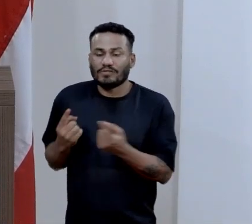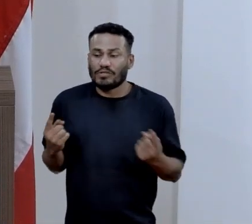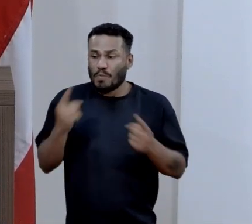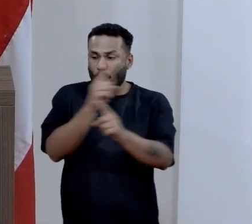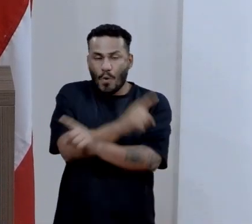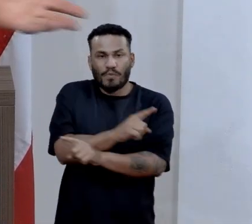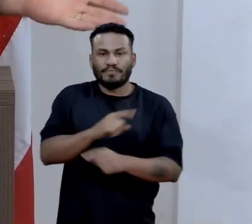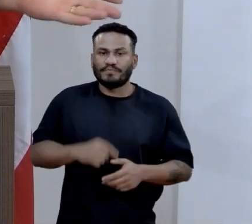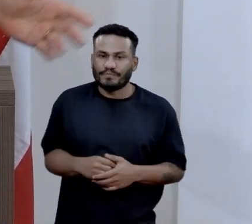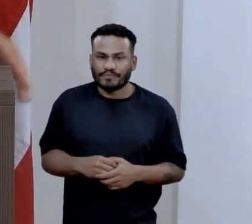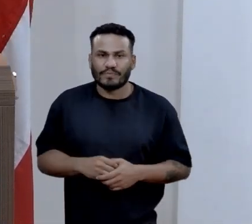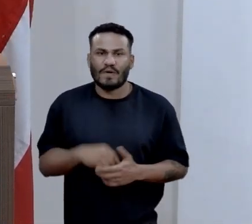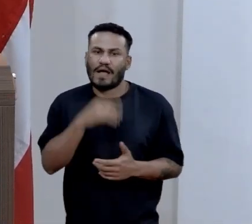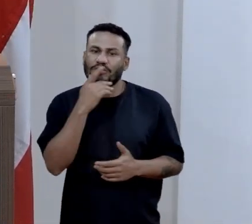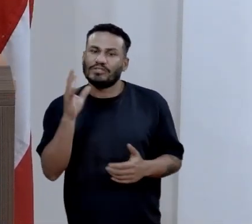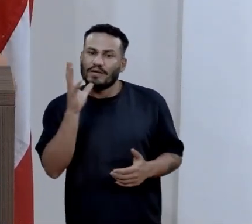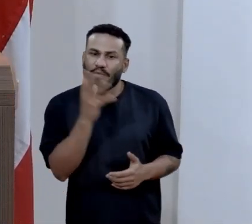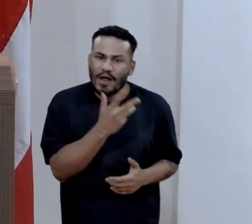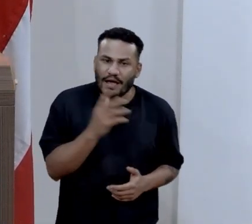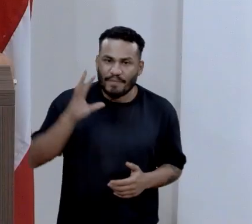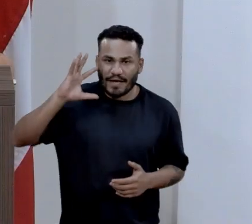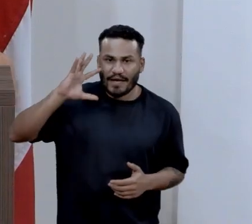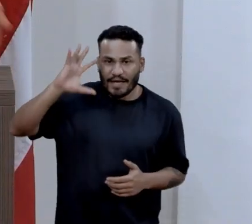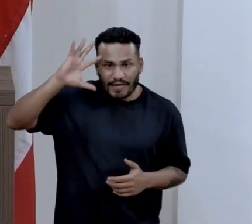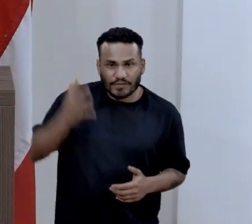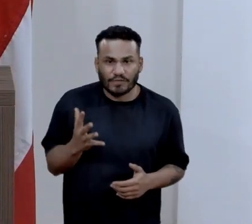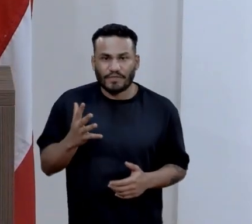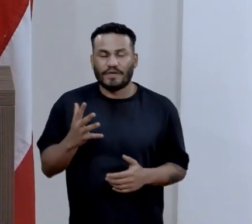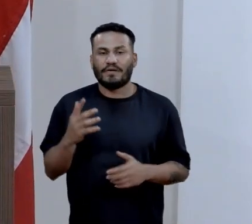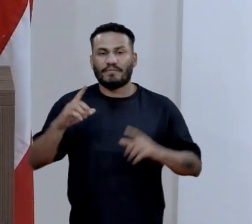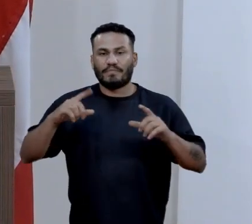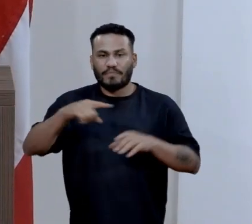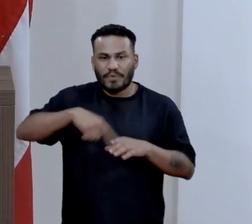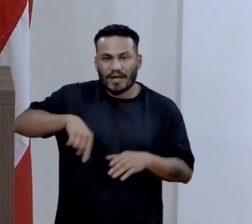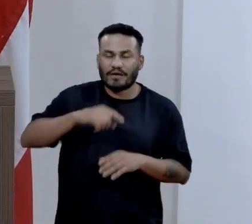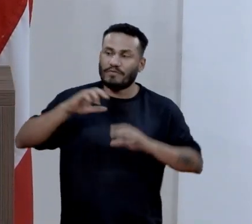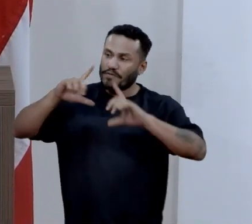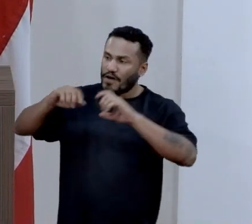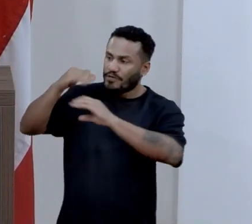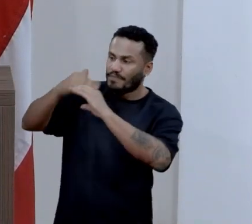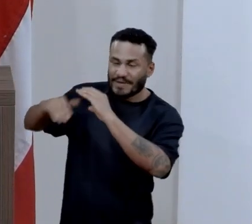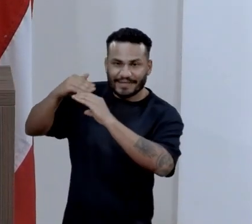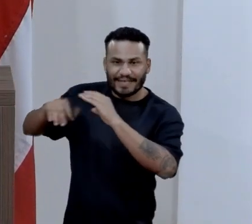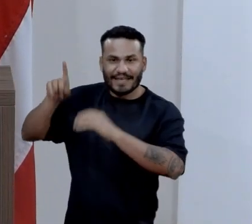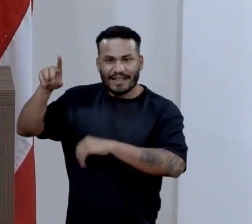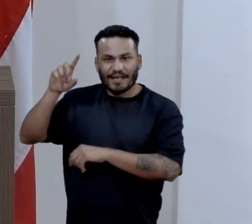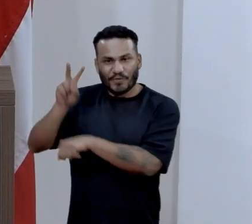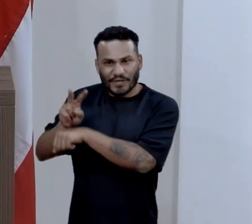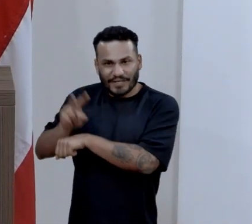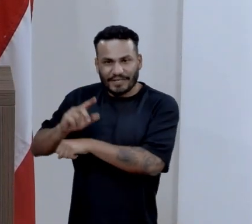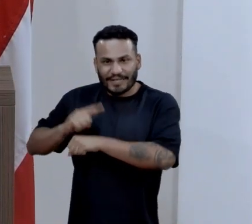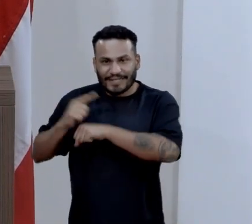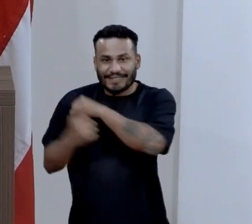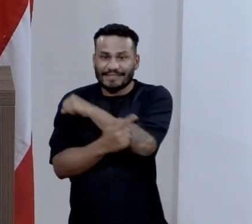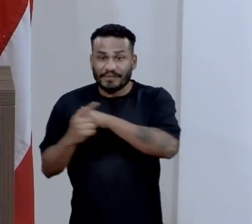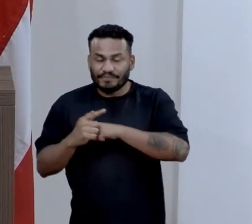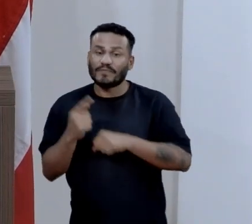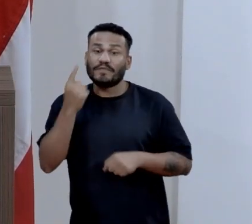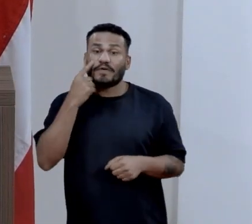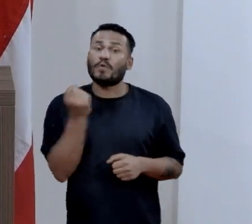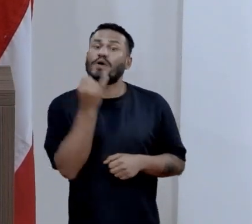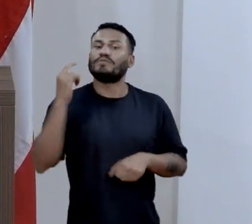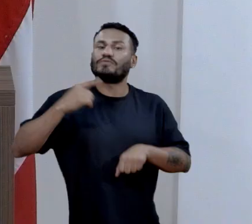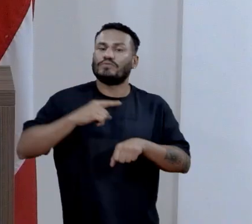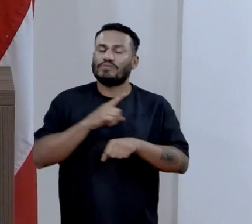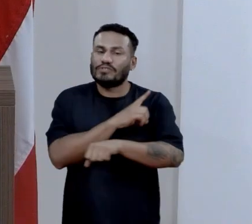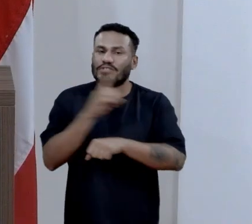oposição, e eu acho que vai demorar para ir lá resolver o buraco. Aí eu mandei a foto para o intendente, né? Já mandou o pessoal lá, vamos ver quantos dias, né? O pessoal botou um